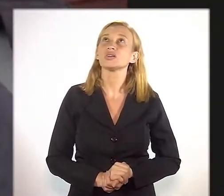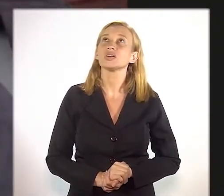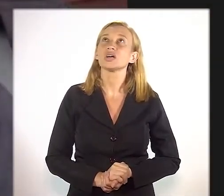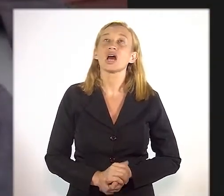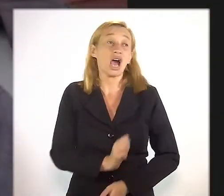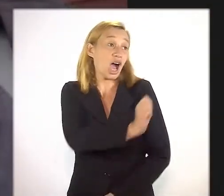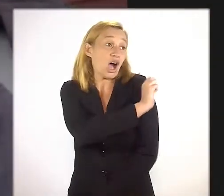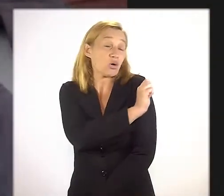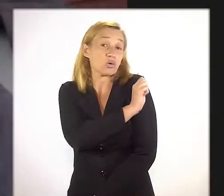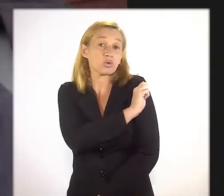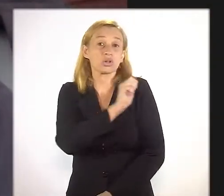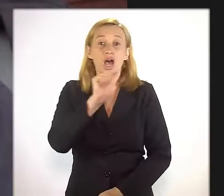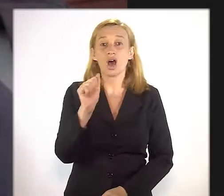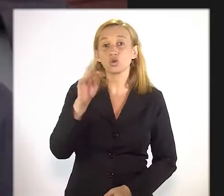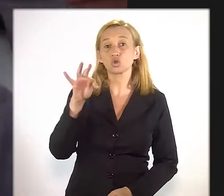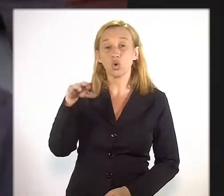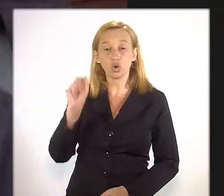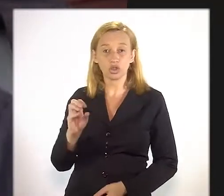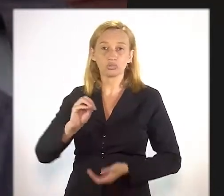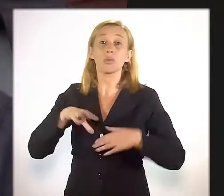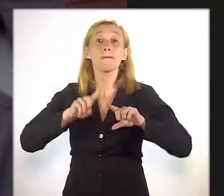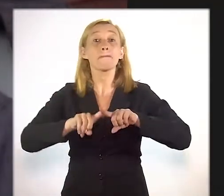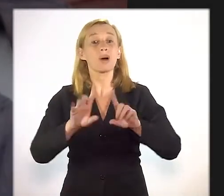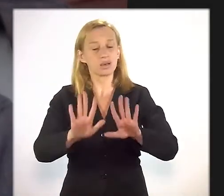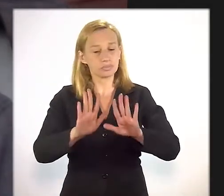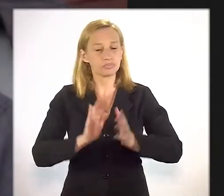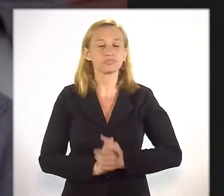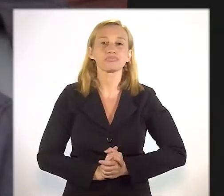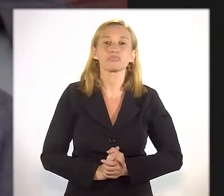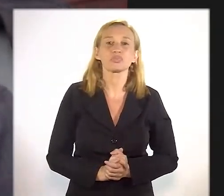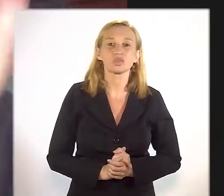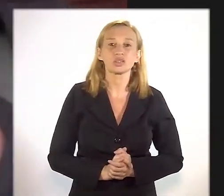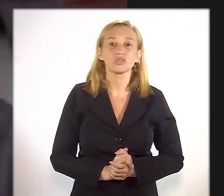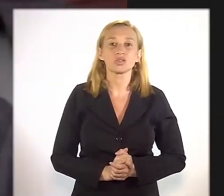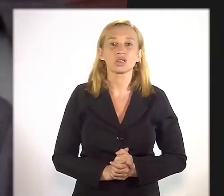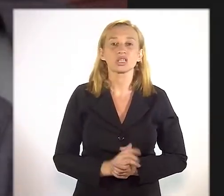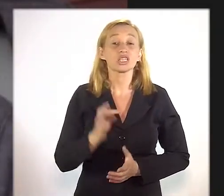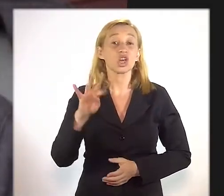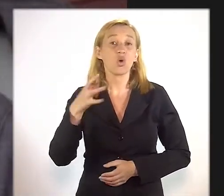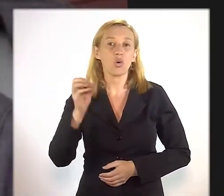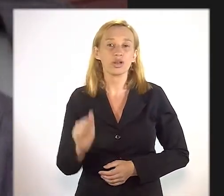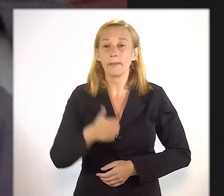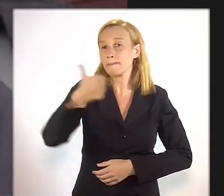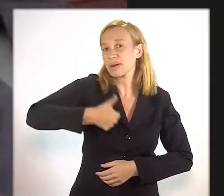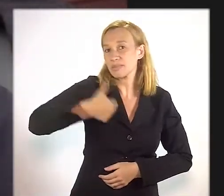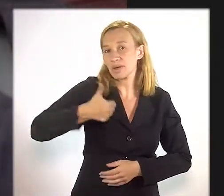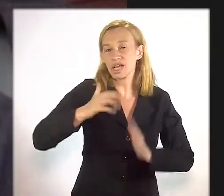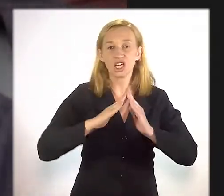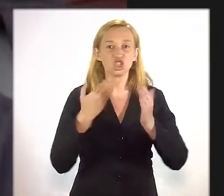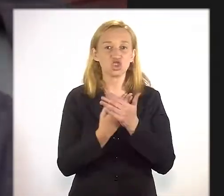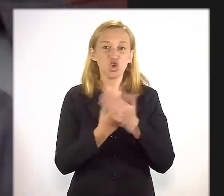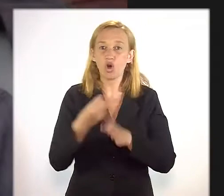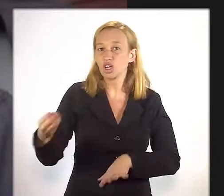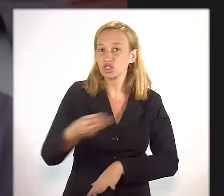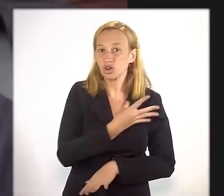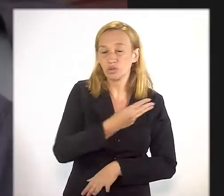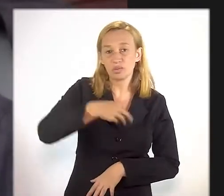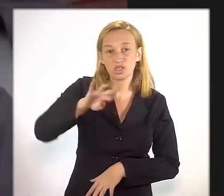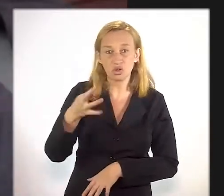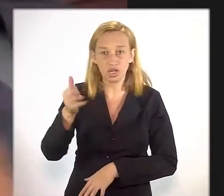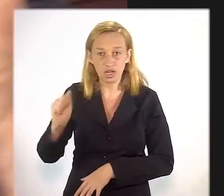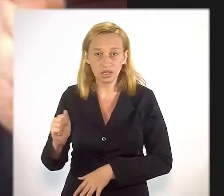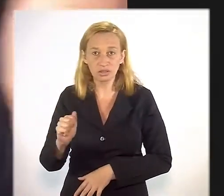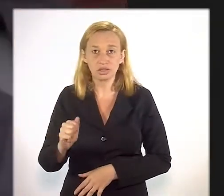aluno autónomo, enfim. Só que ficou na teoria, porque nem as escolas Waldorf, nem